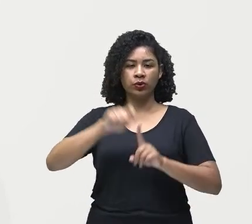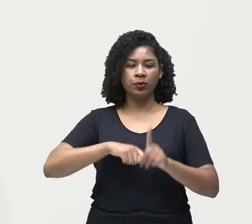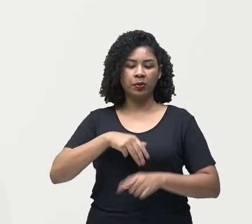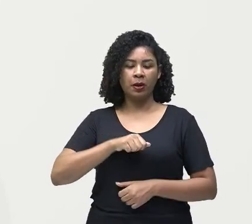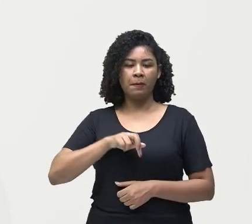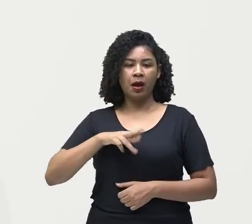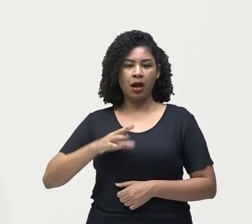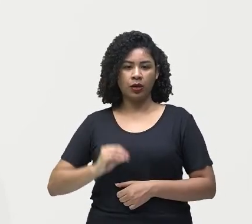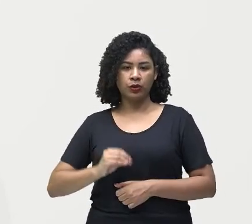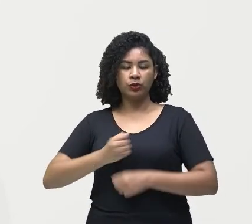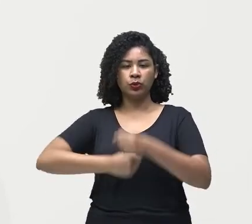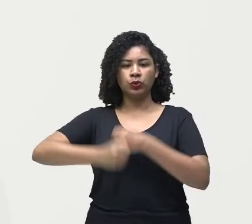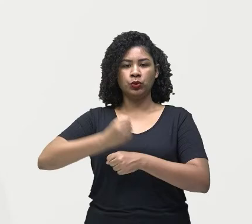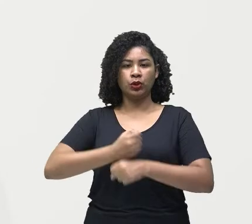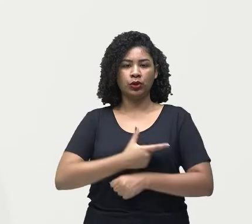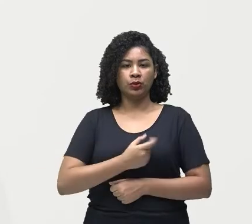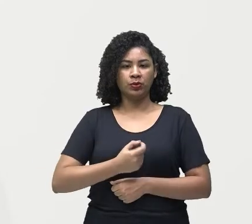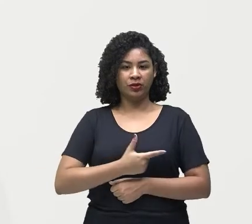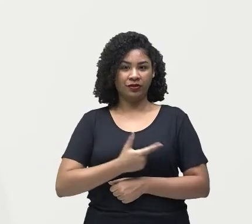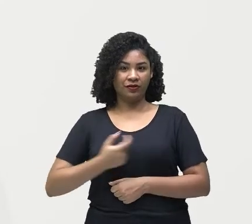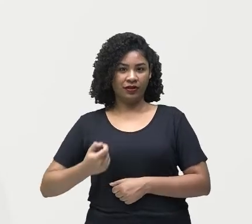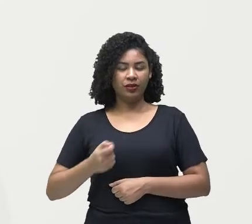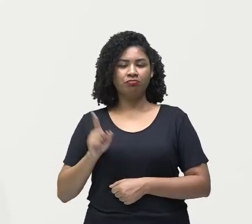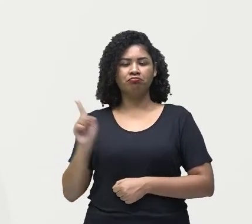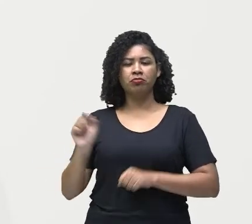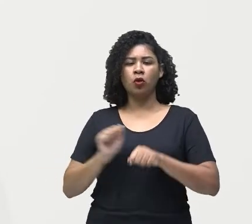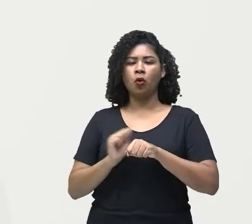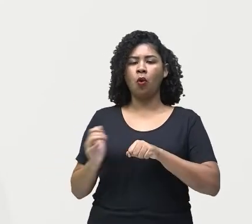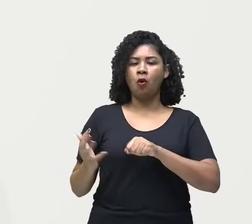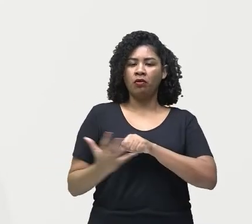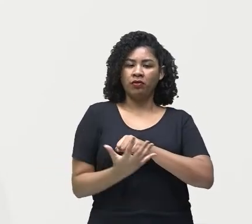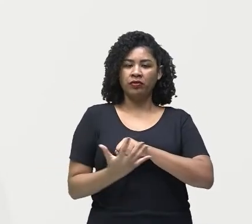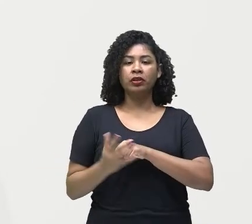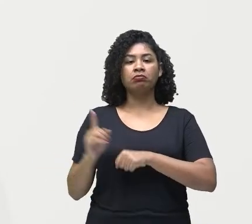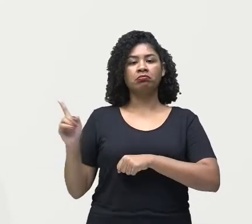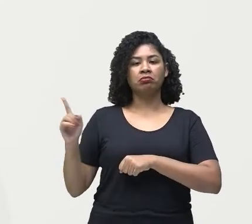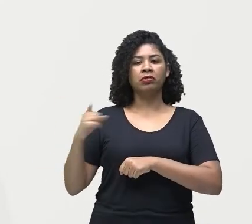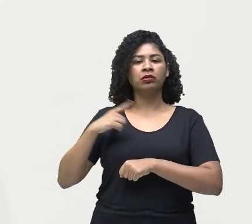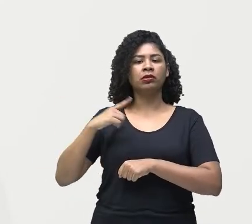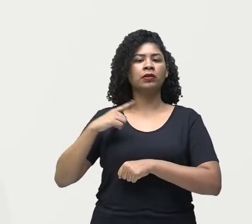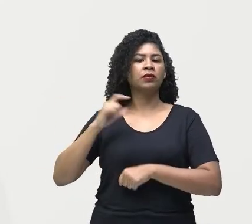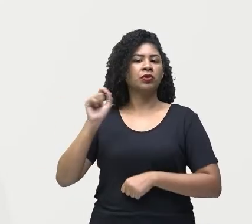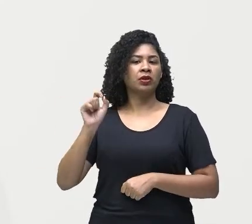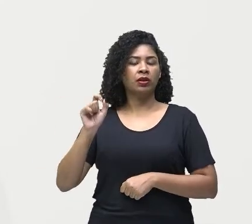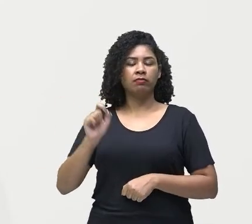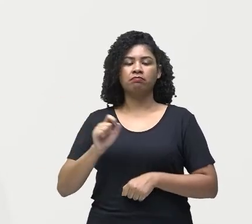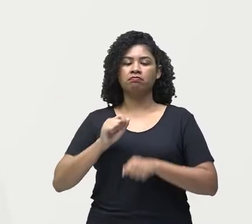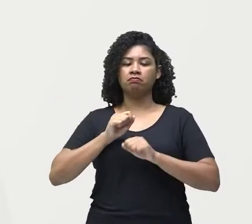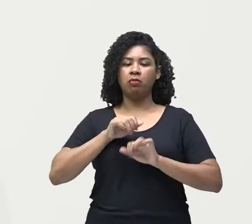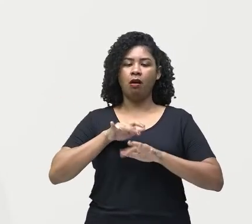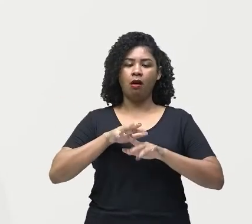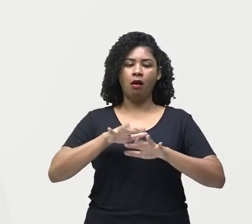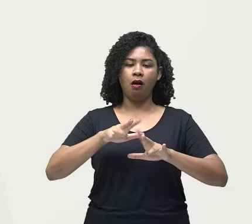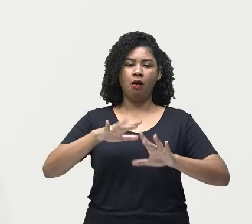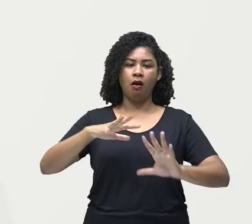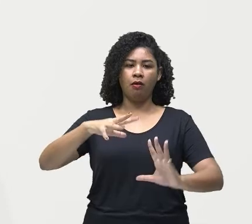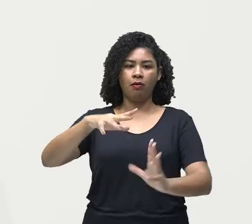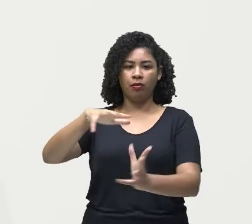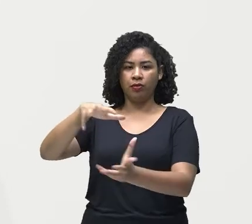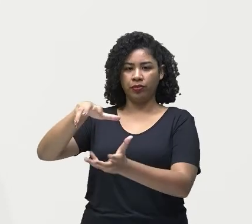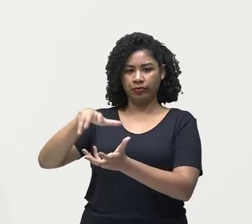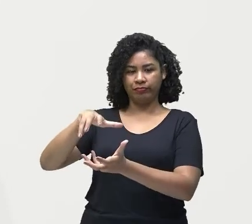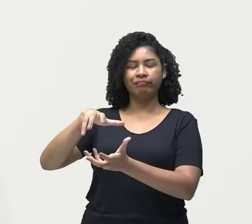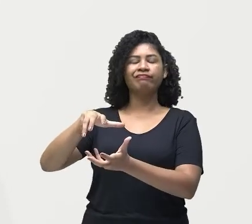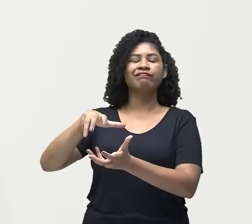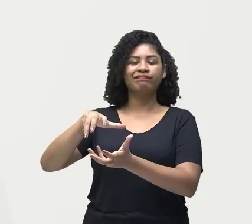a Covid-19 foi caracterizada pela OMS como uma pandemia.